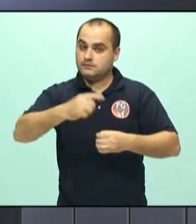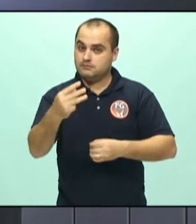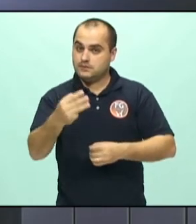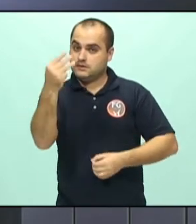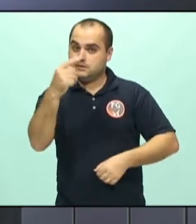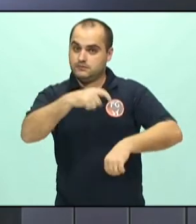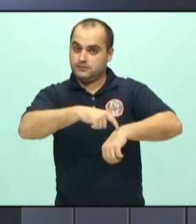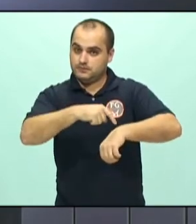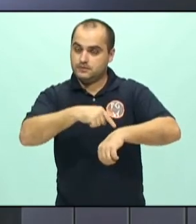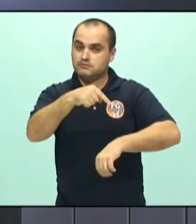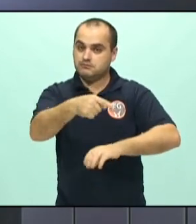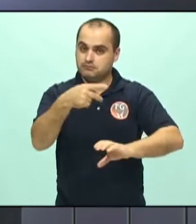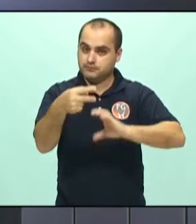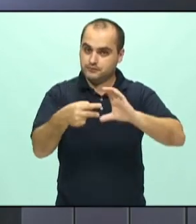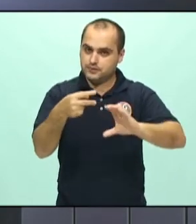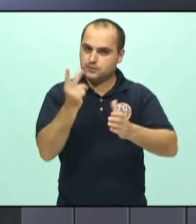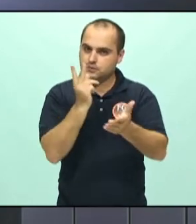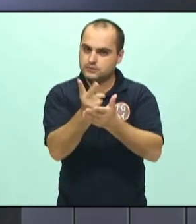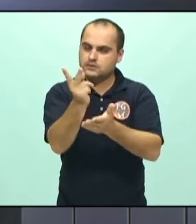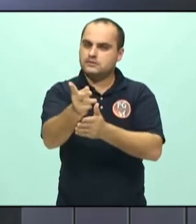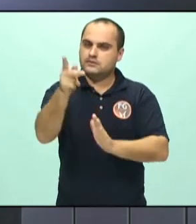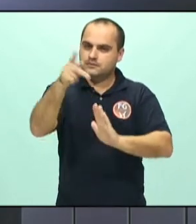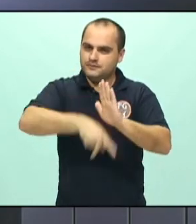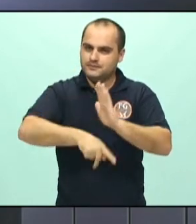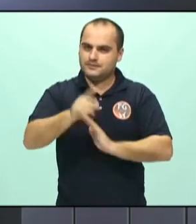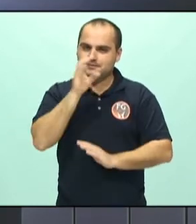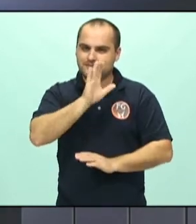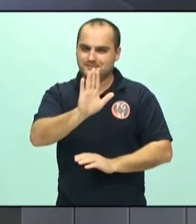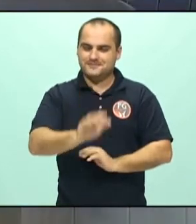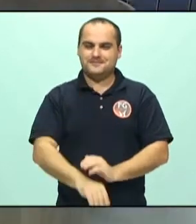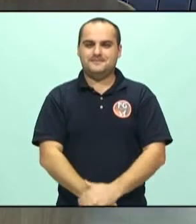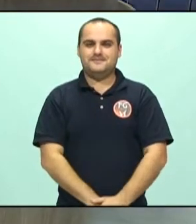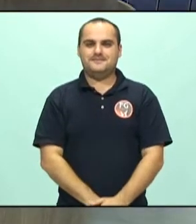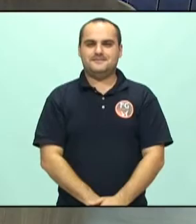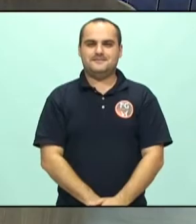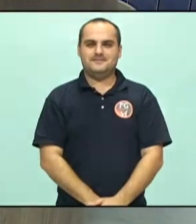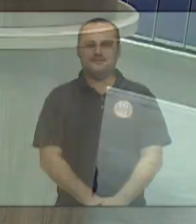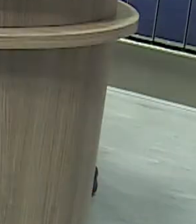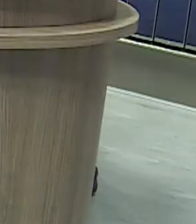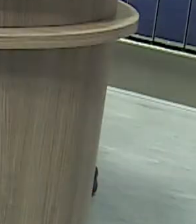parte do Câmara Aberta. A gente continua com o professor Kleber. Até já.